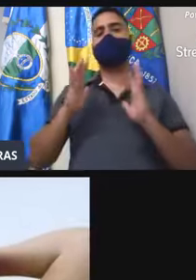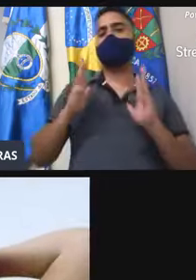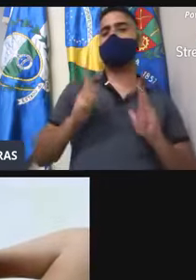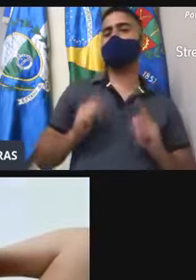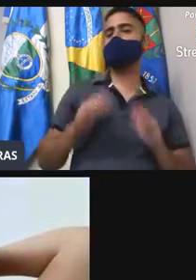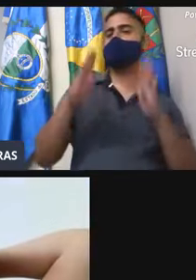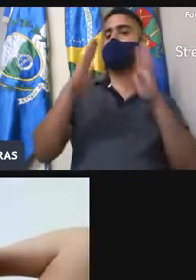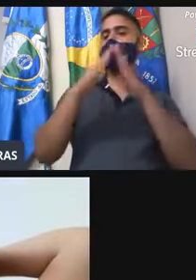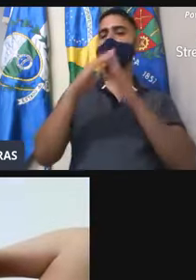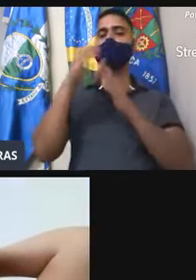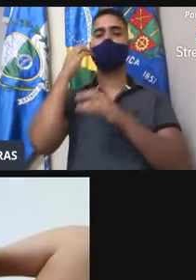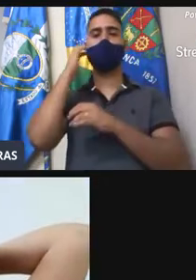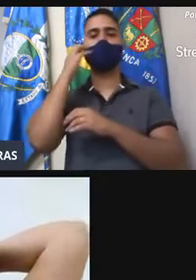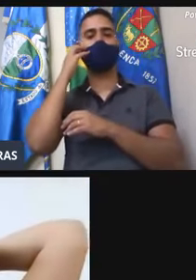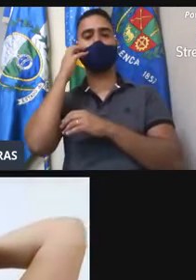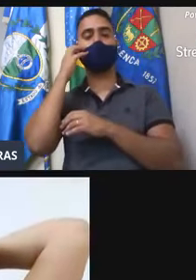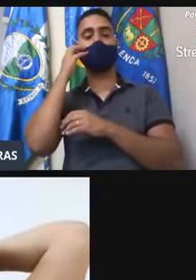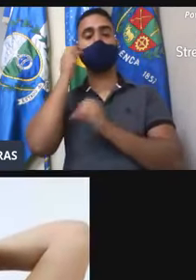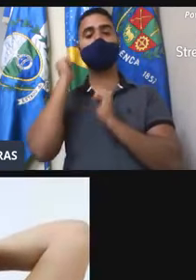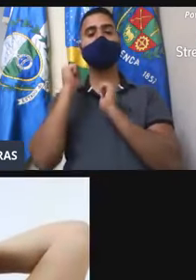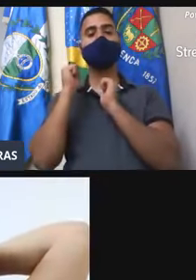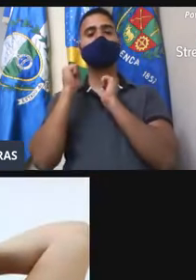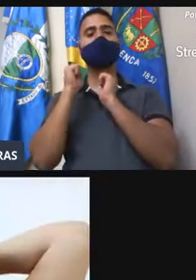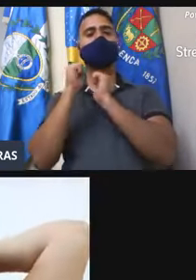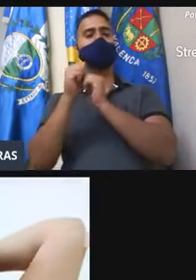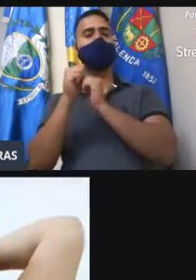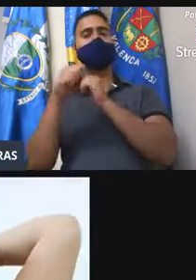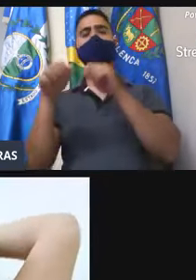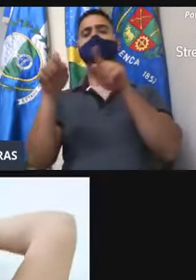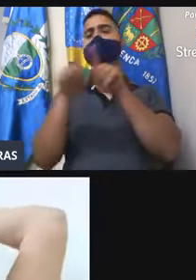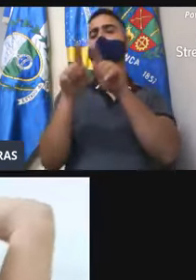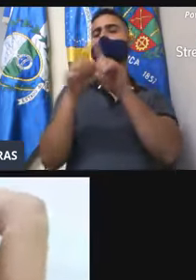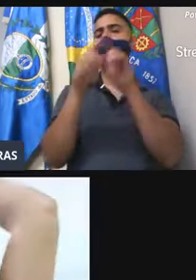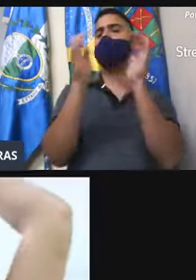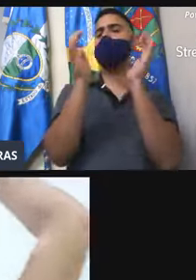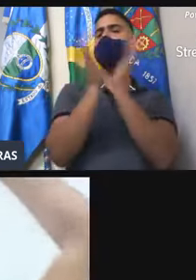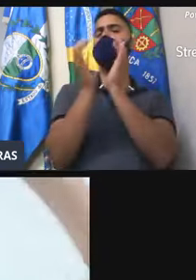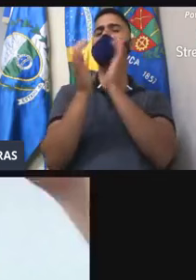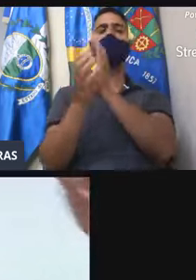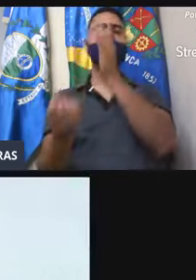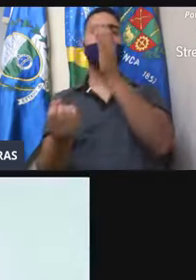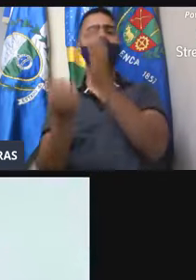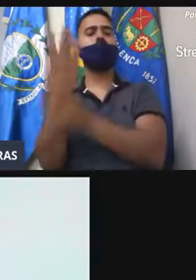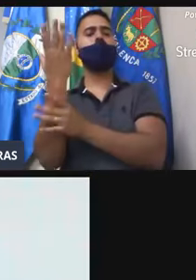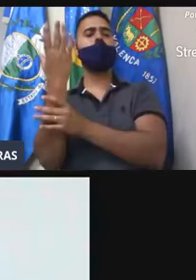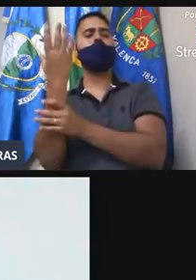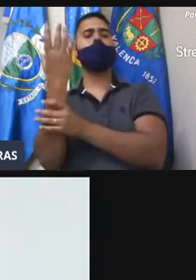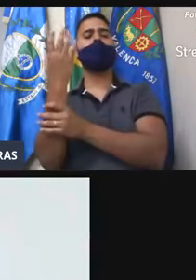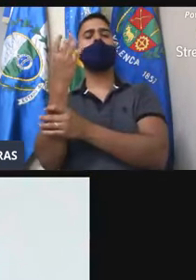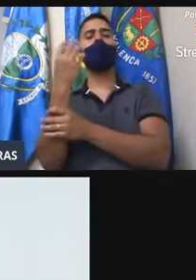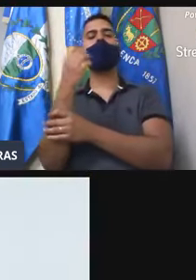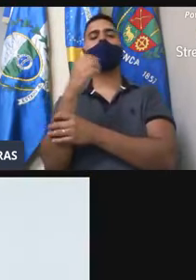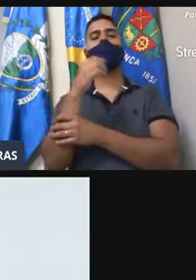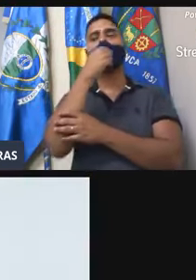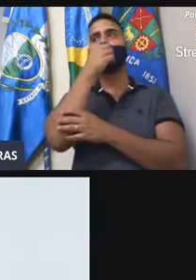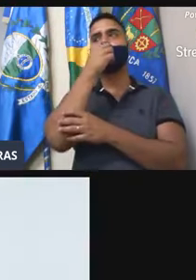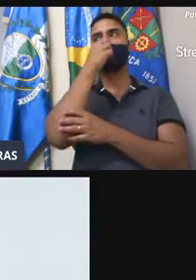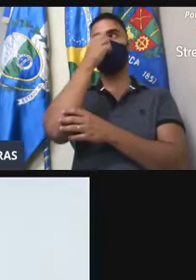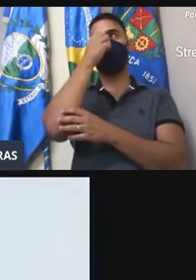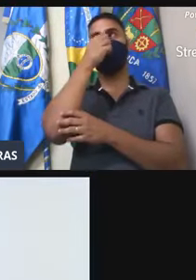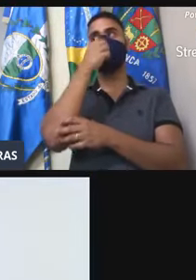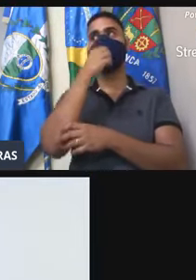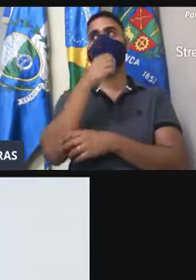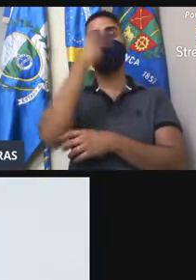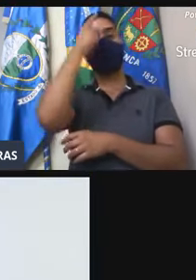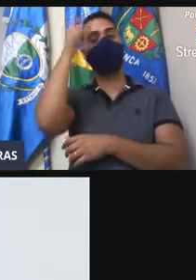Rosa, junto com a ACTUR, que é a Associação Cultural Recém-Criada de Barão de Paraná, na pessoa da Sônia Kiki,